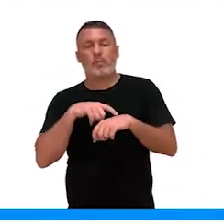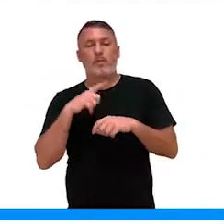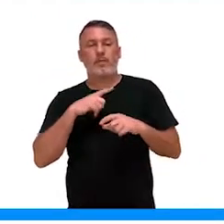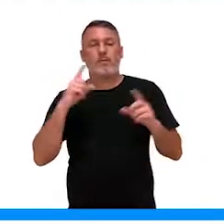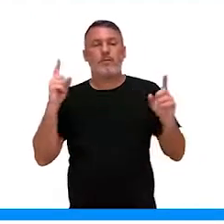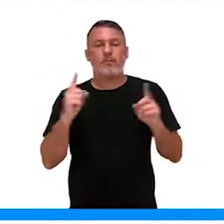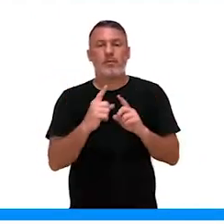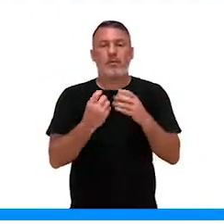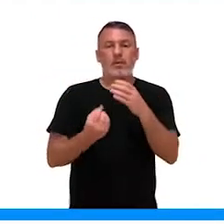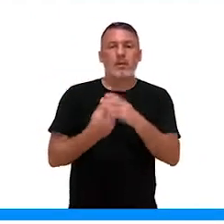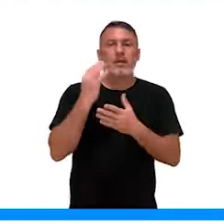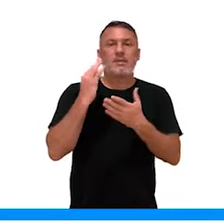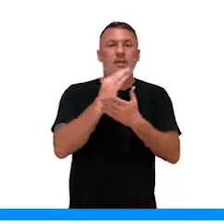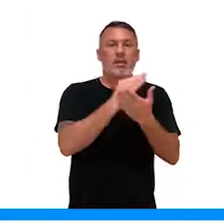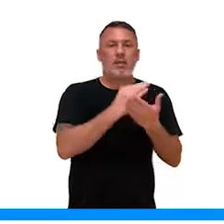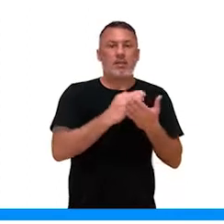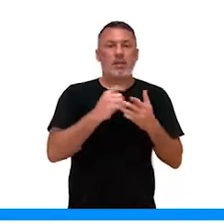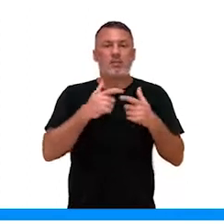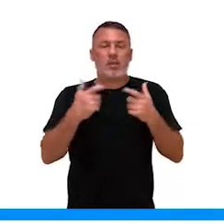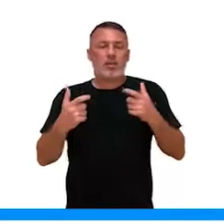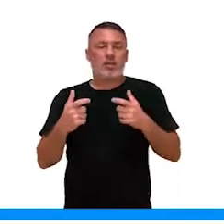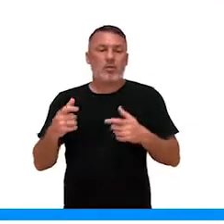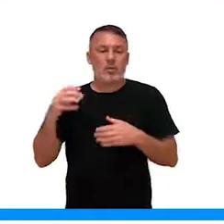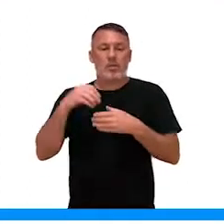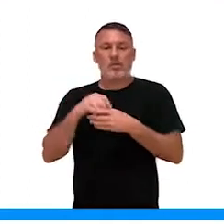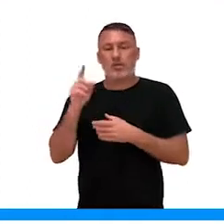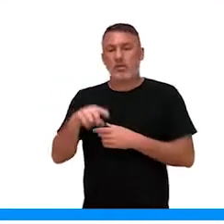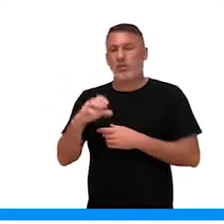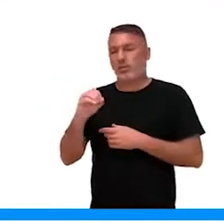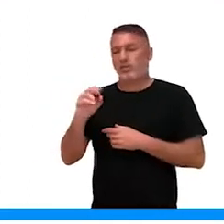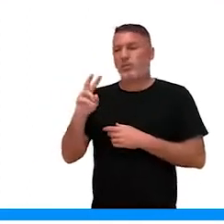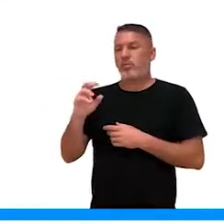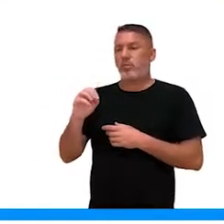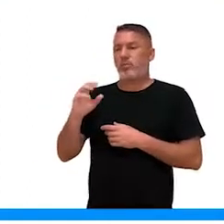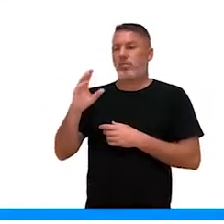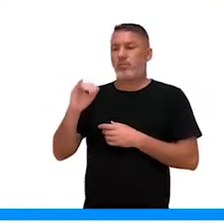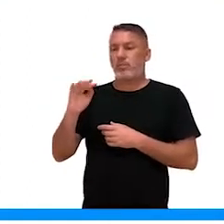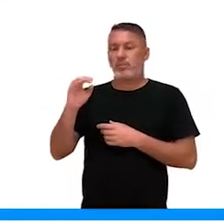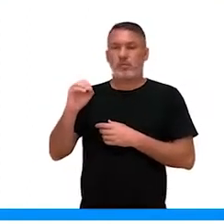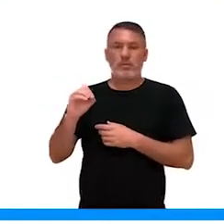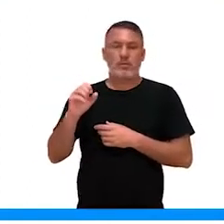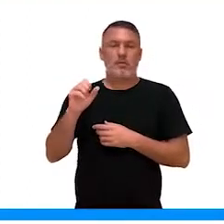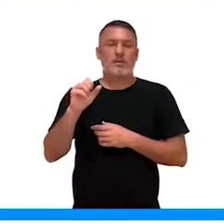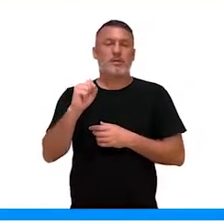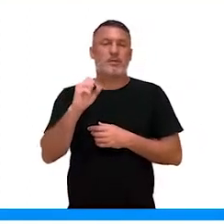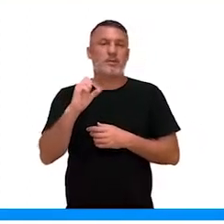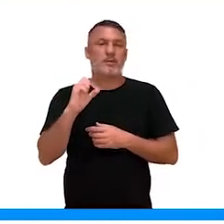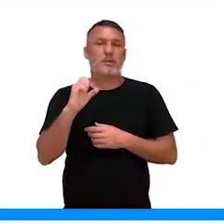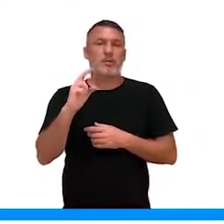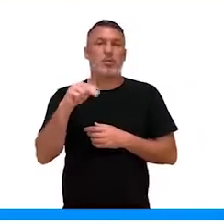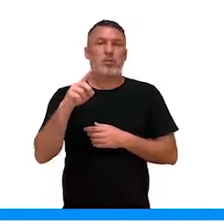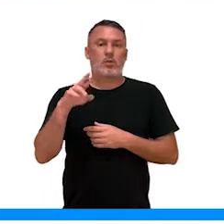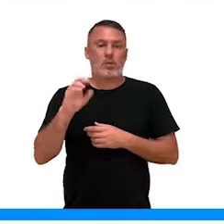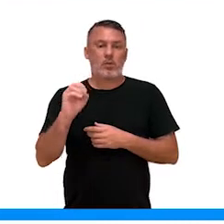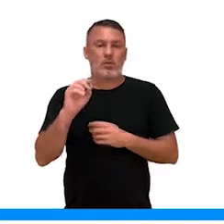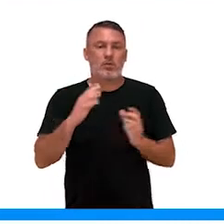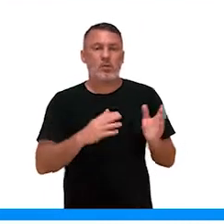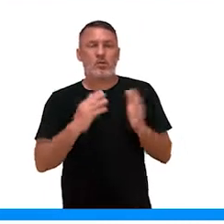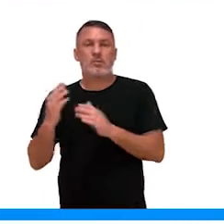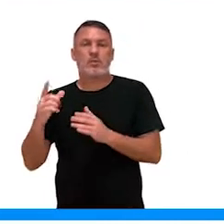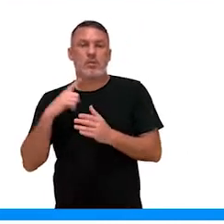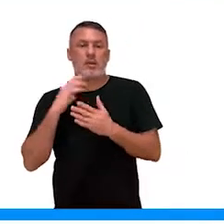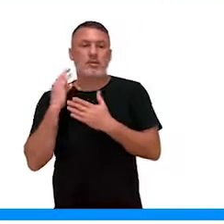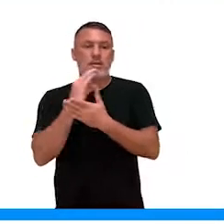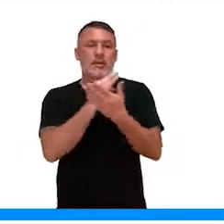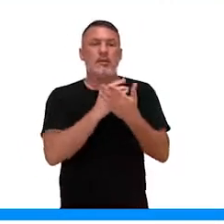Nesse momento, a gente tem a formação de uma célula maior, que é chamada de ovócito secundário, e a outra